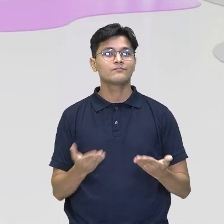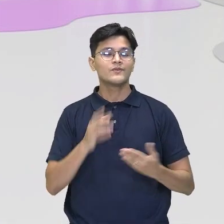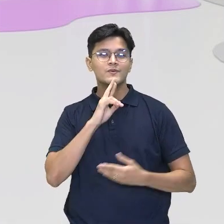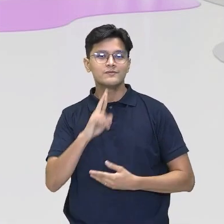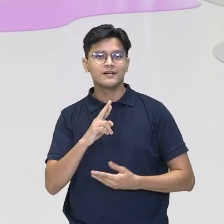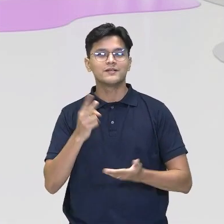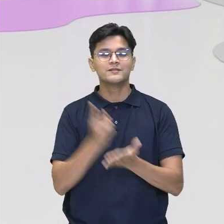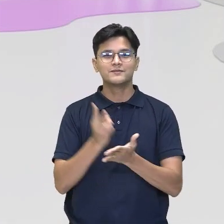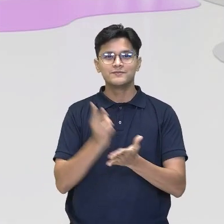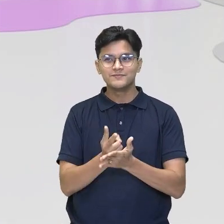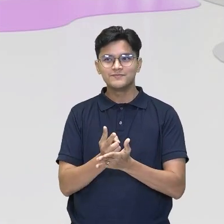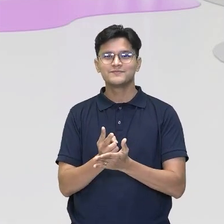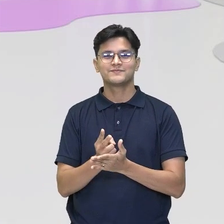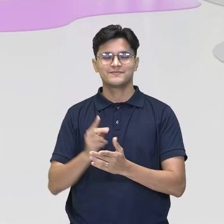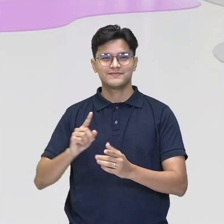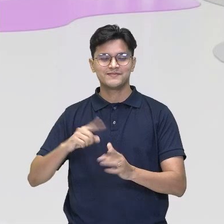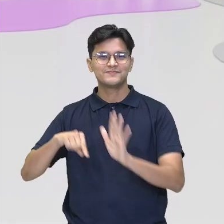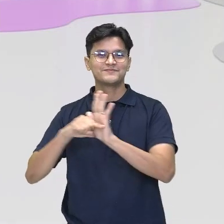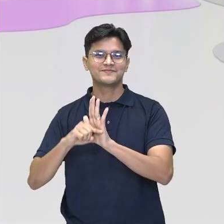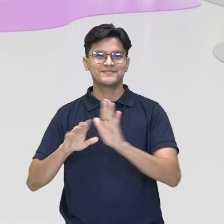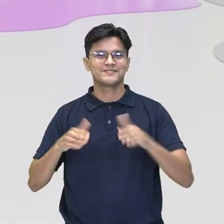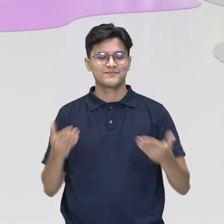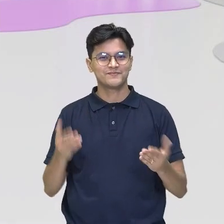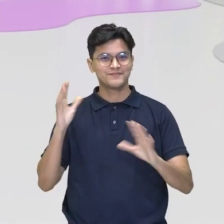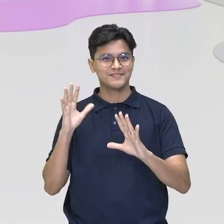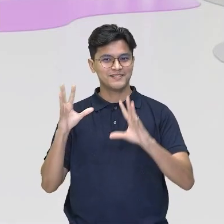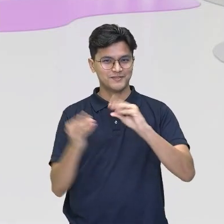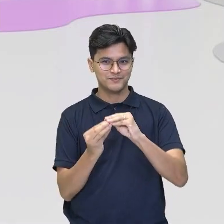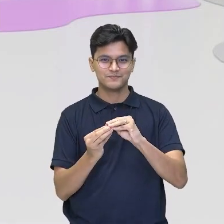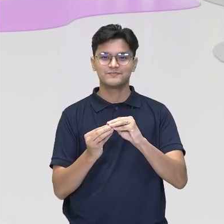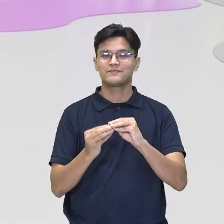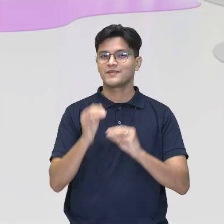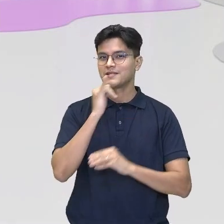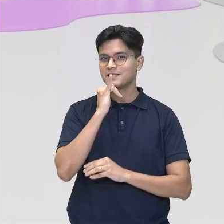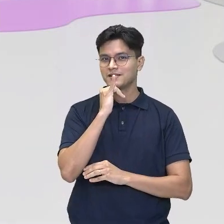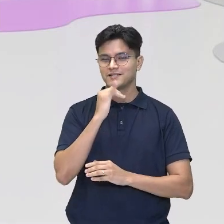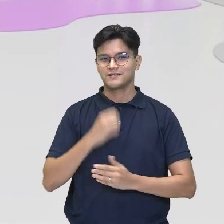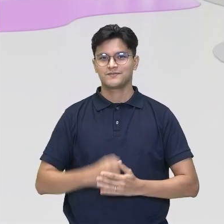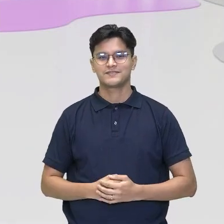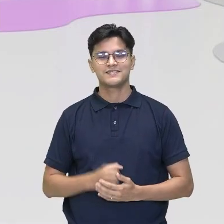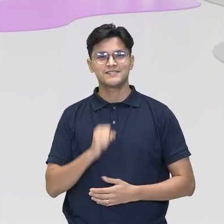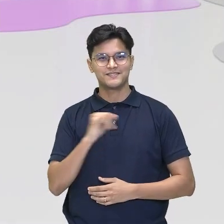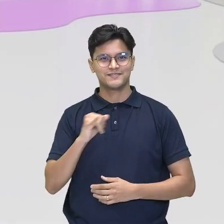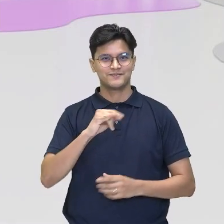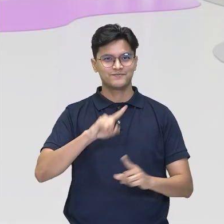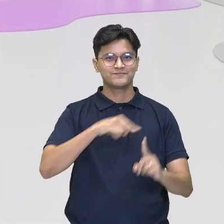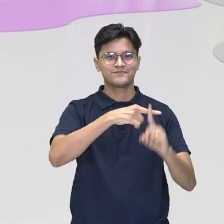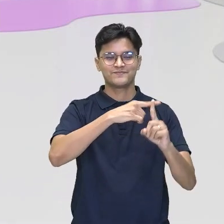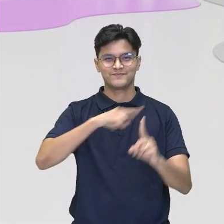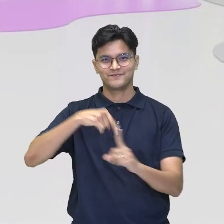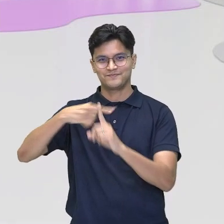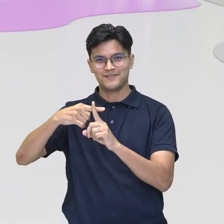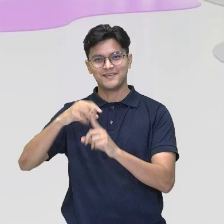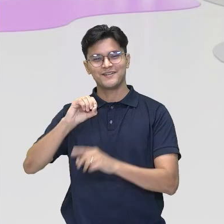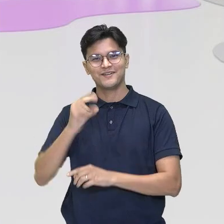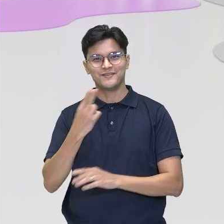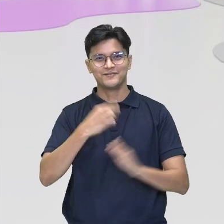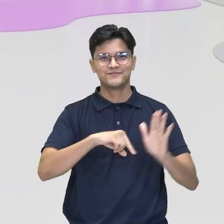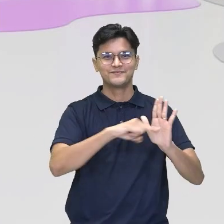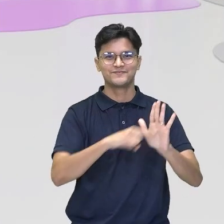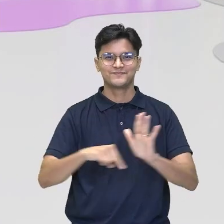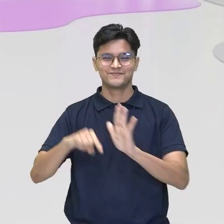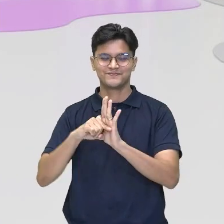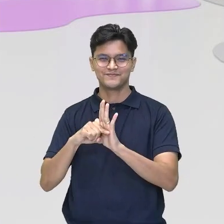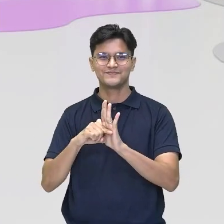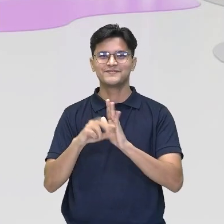ser negativo. Então, resumindo, a gente tem, quando os sinais forem iguais, o resultado é positivo. E quando